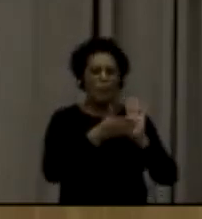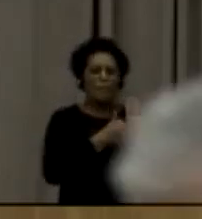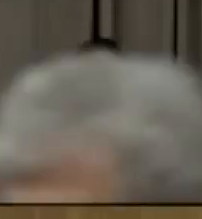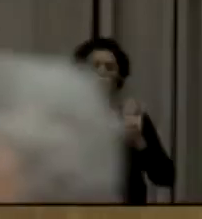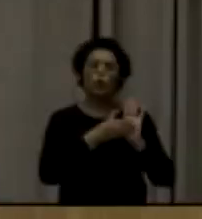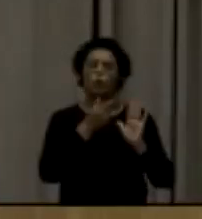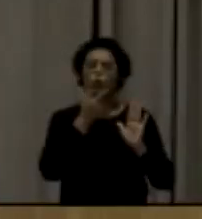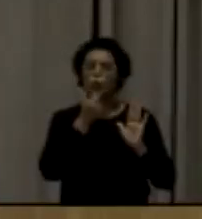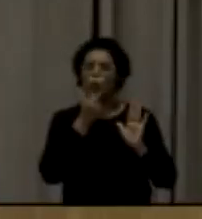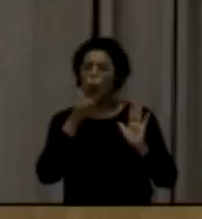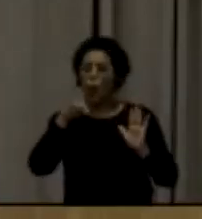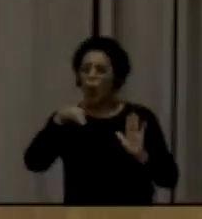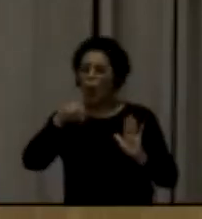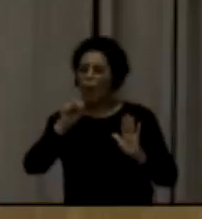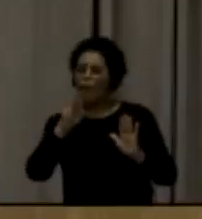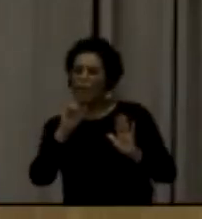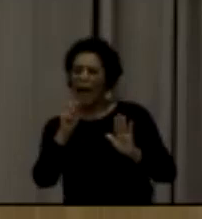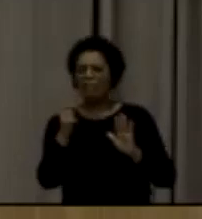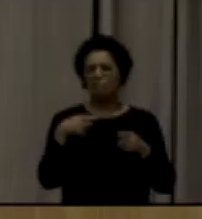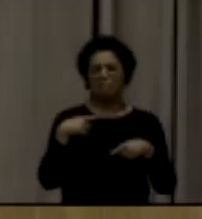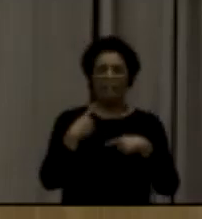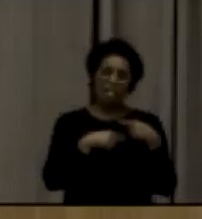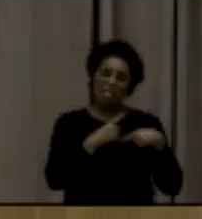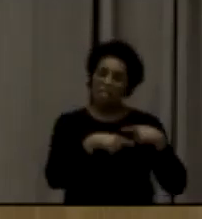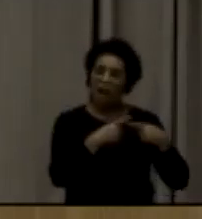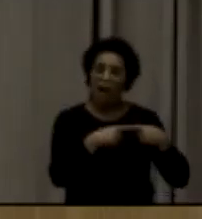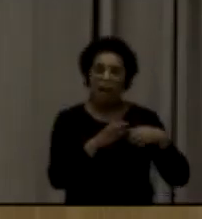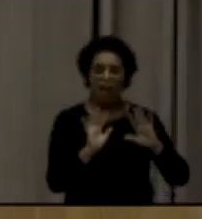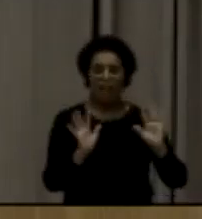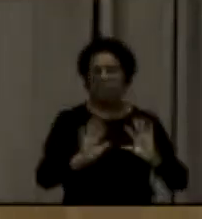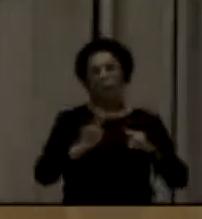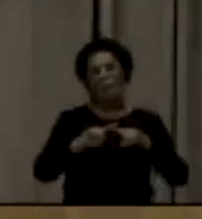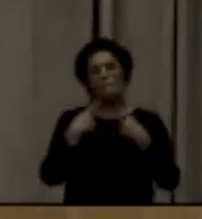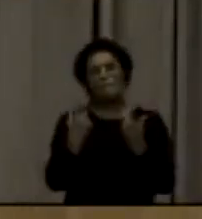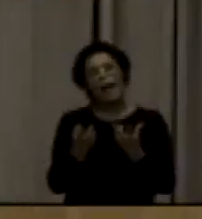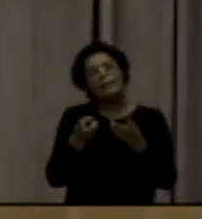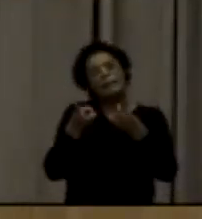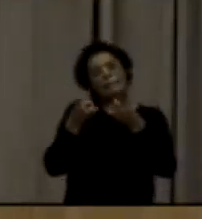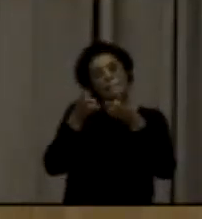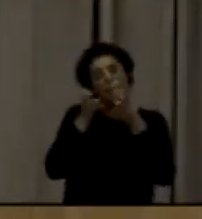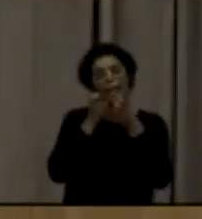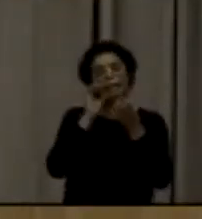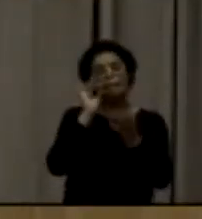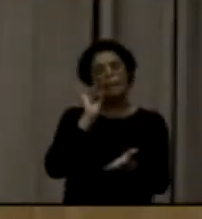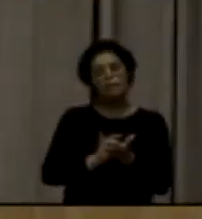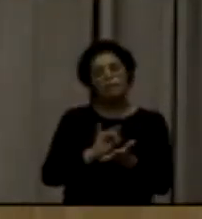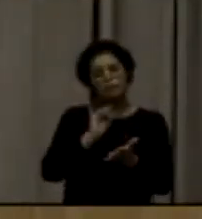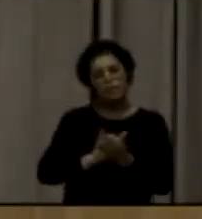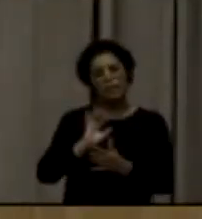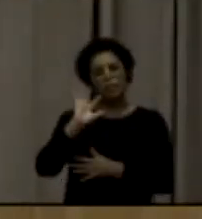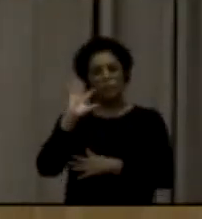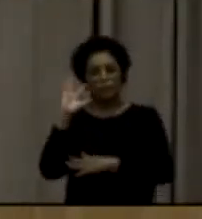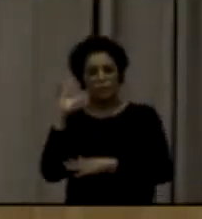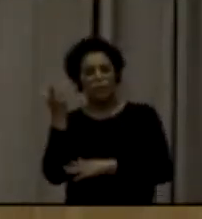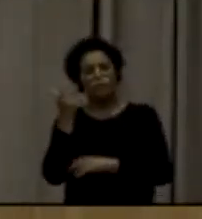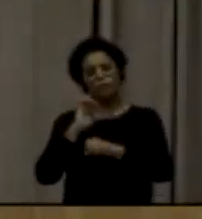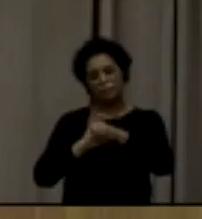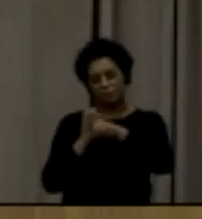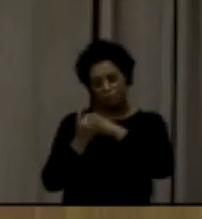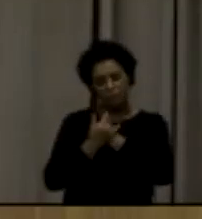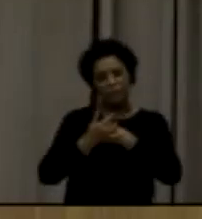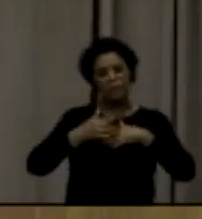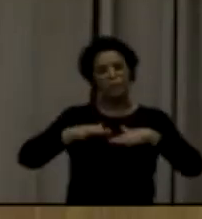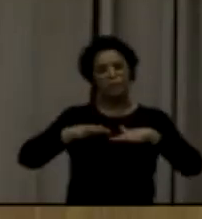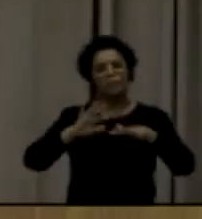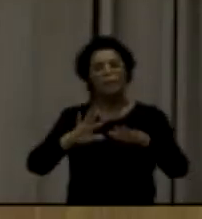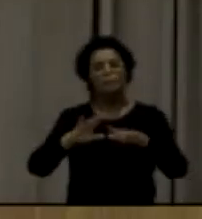não ficar dando voltas ou, de repente, verificar a página que aconteceu e que registrou a pandemia. Portanto,